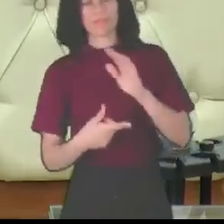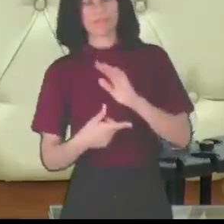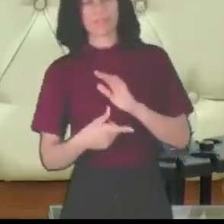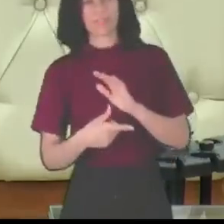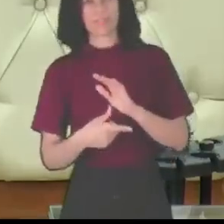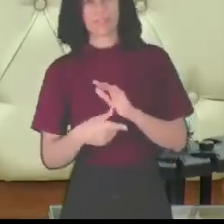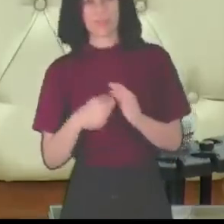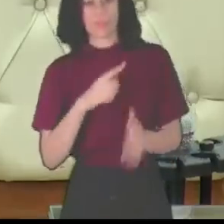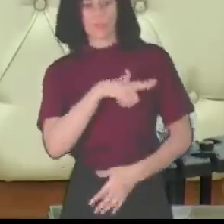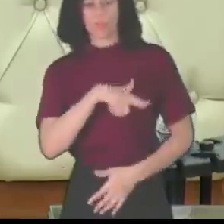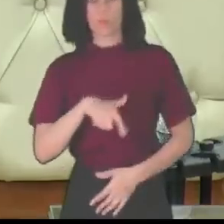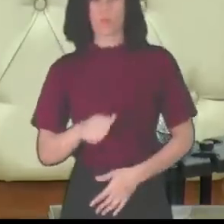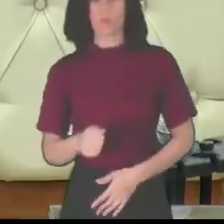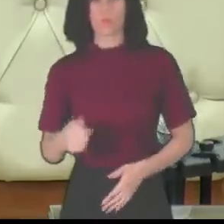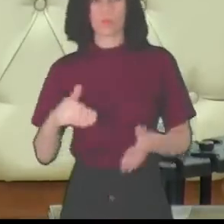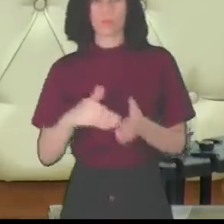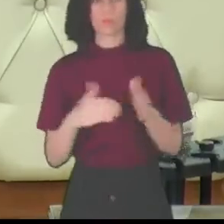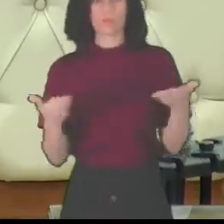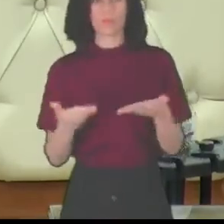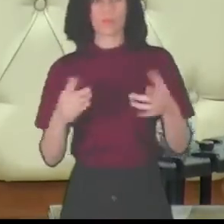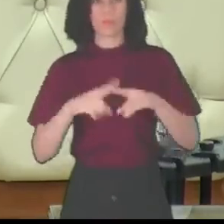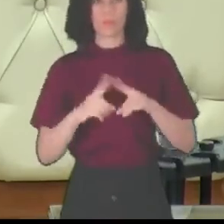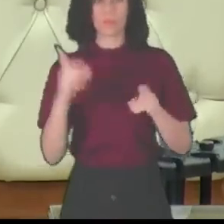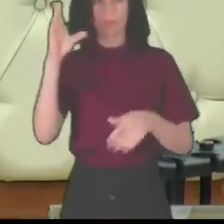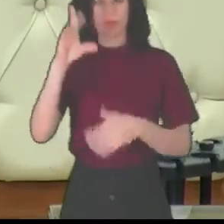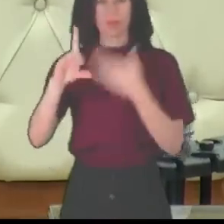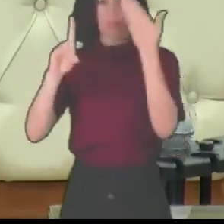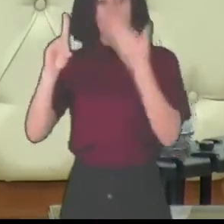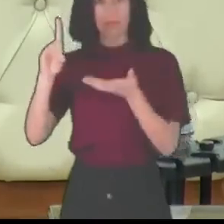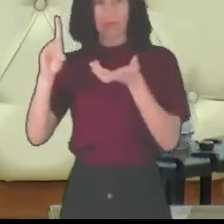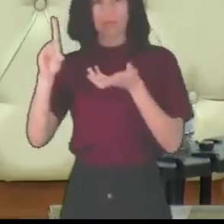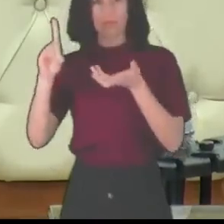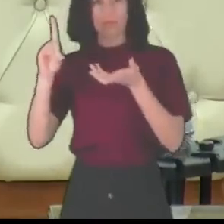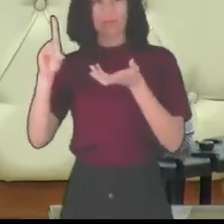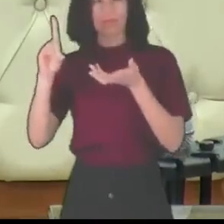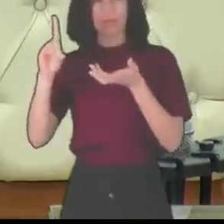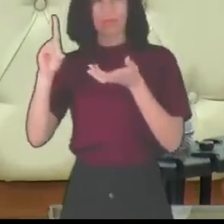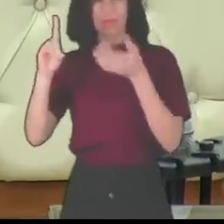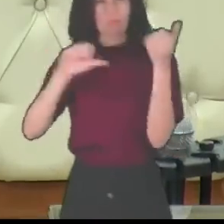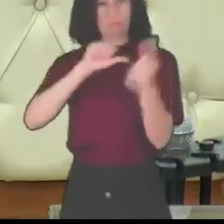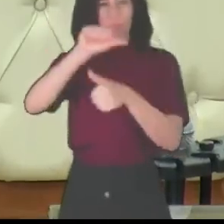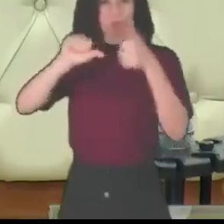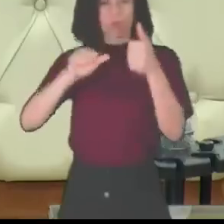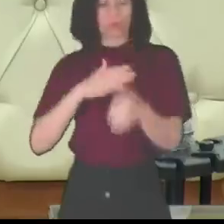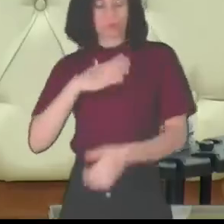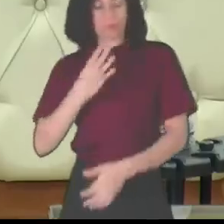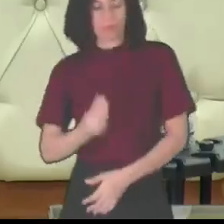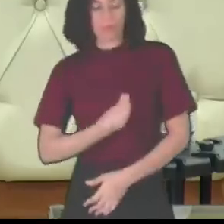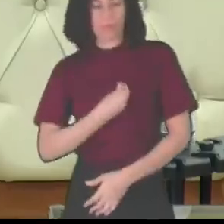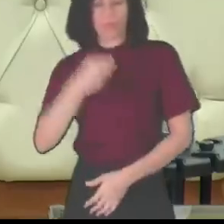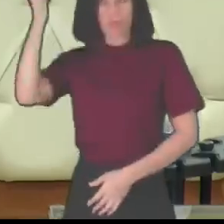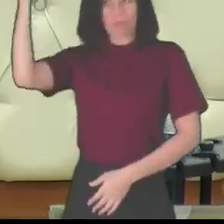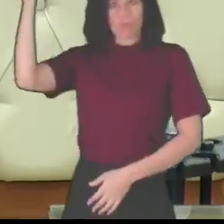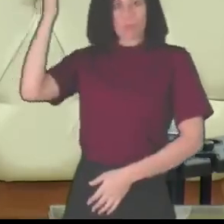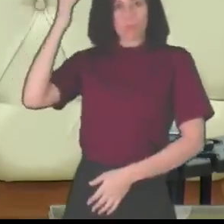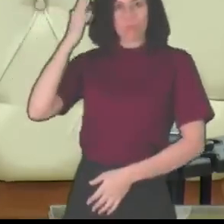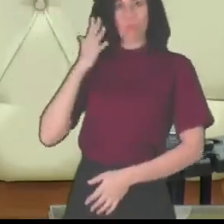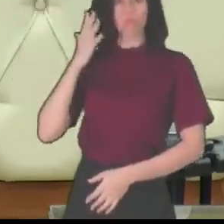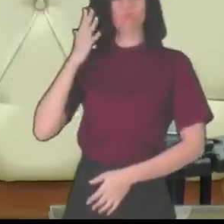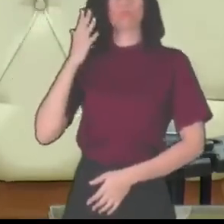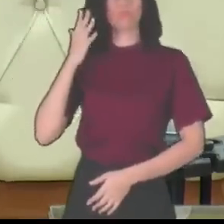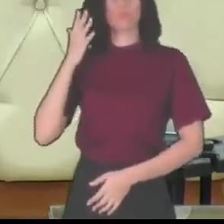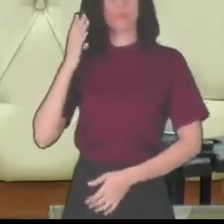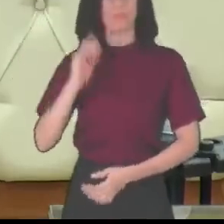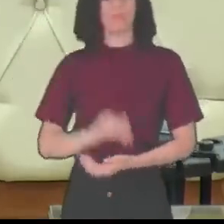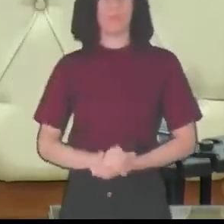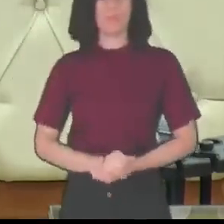hoje mas Deus está disposto a derramar a chuva da Graça e me fazer um tanque diz que